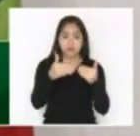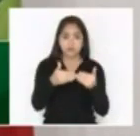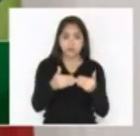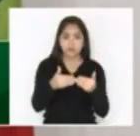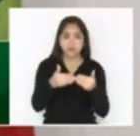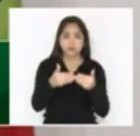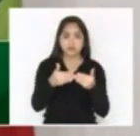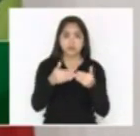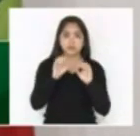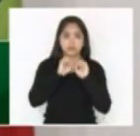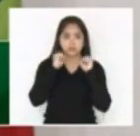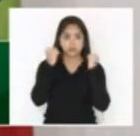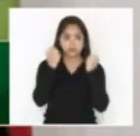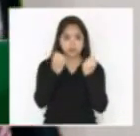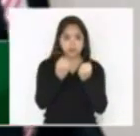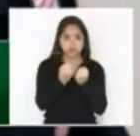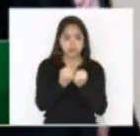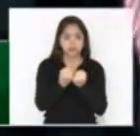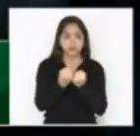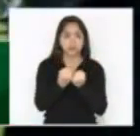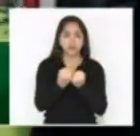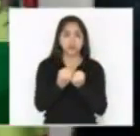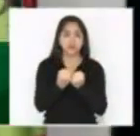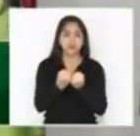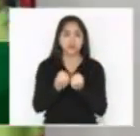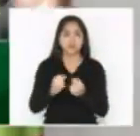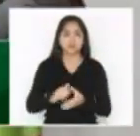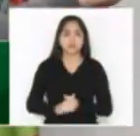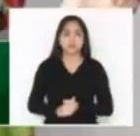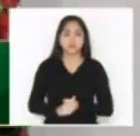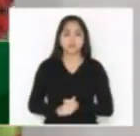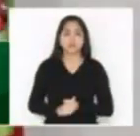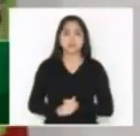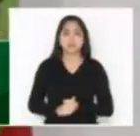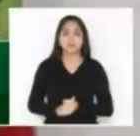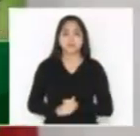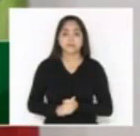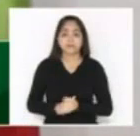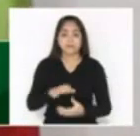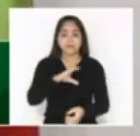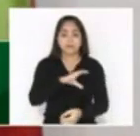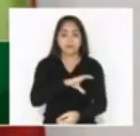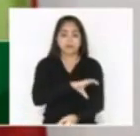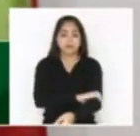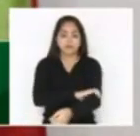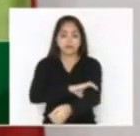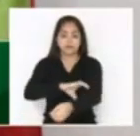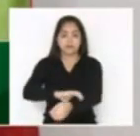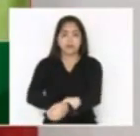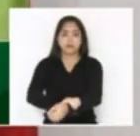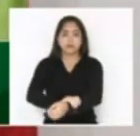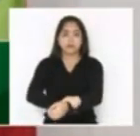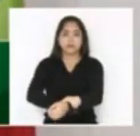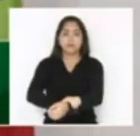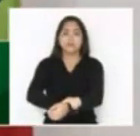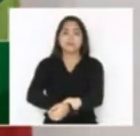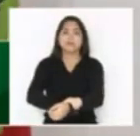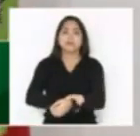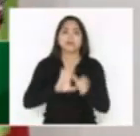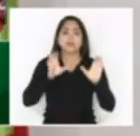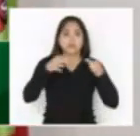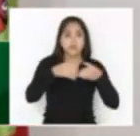Igreja Evangélica Assembleia de Deus, onde hoje pela manhã estivemos lá, acompanhando o presidente da casa, e estão reunidos lá mais